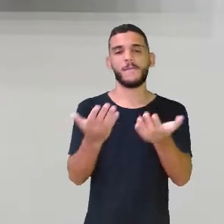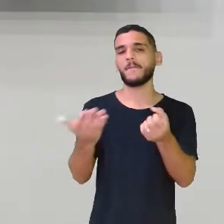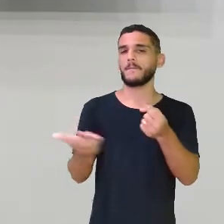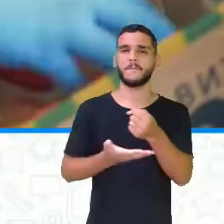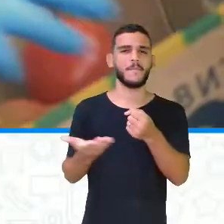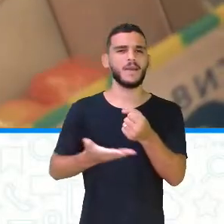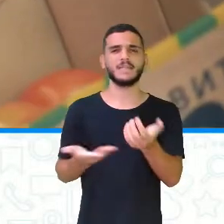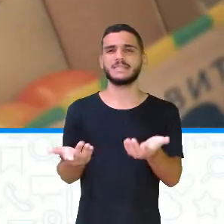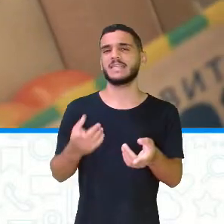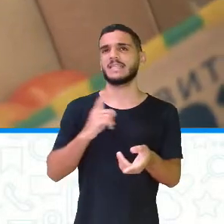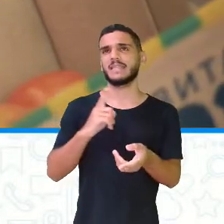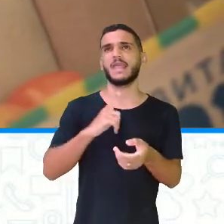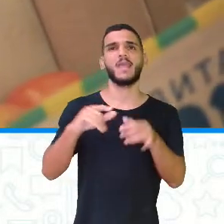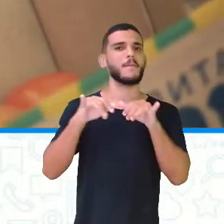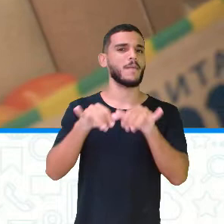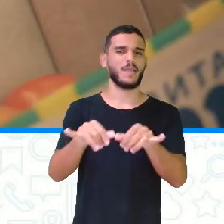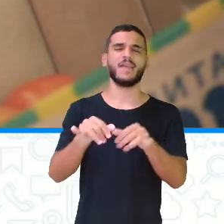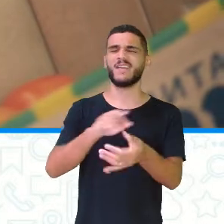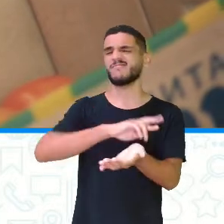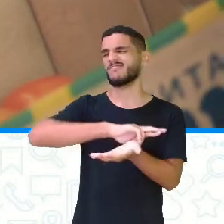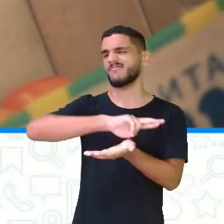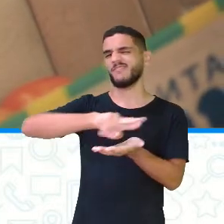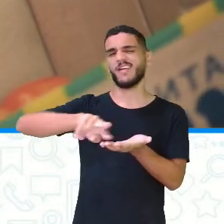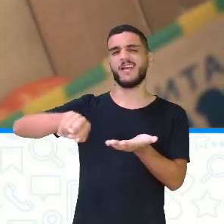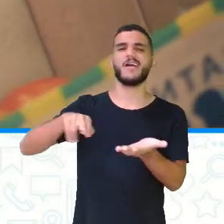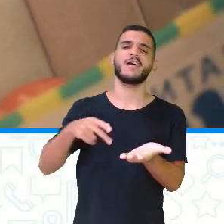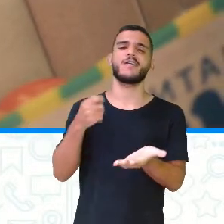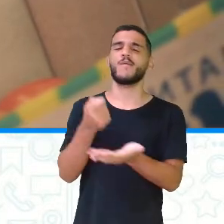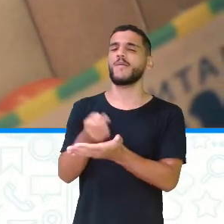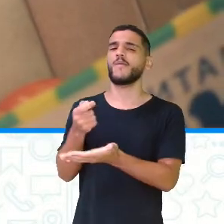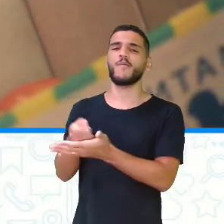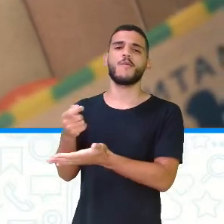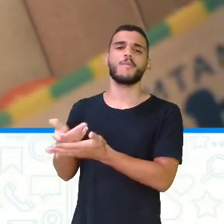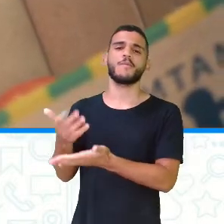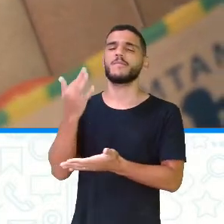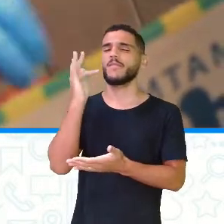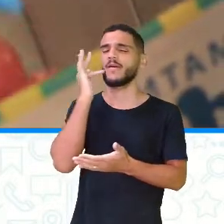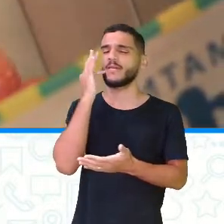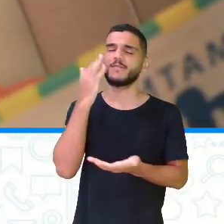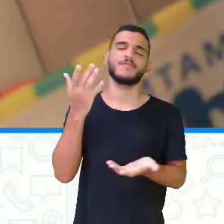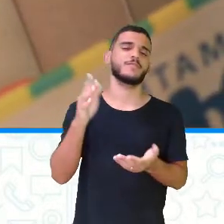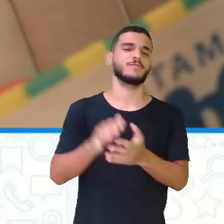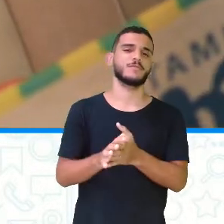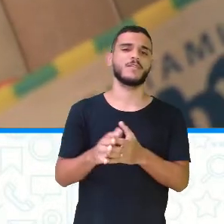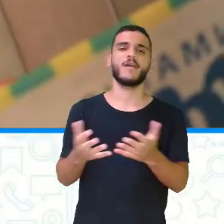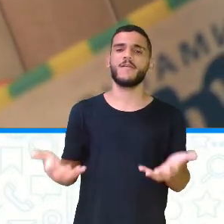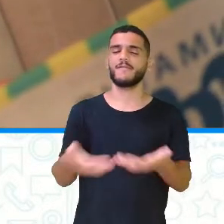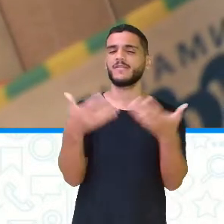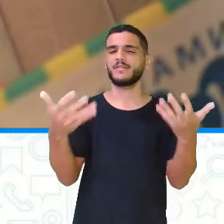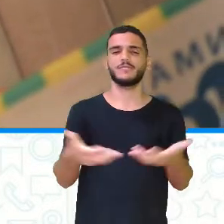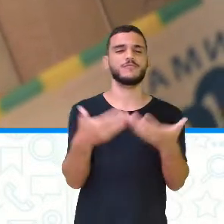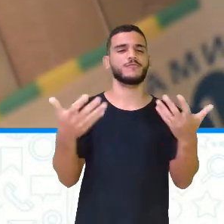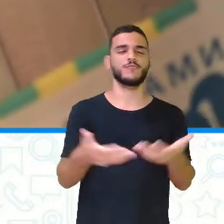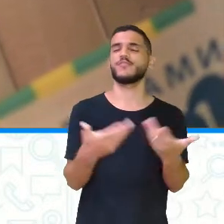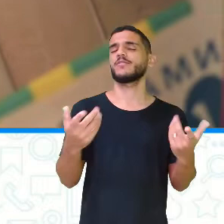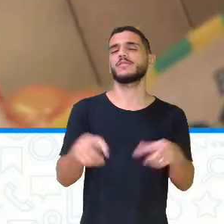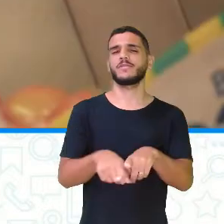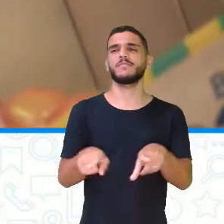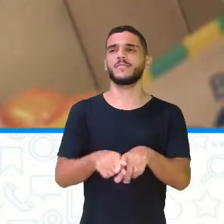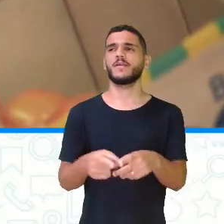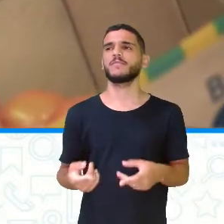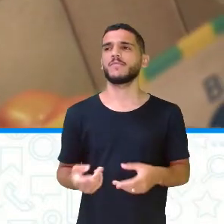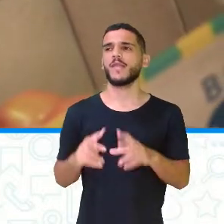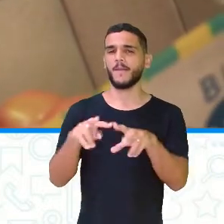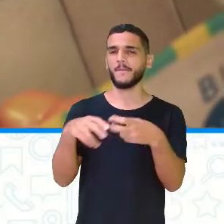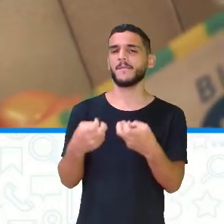muito em mercado, né? Quando a gente vai fazer aquelas compras, que a gente deixa o dinheirinho da gente todinho lá, a gente vê essa balança, que é o que a